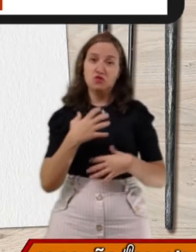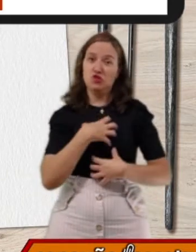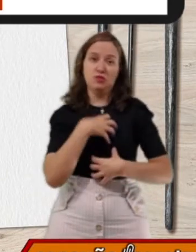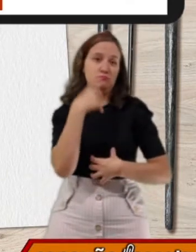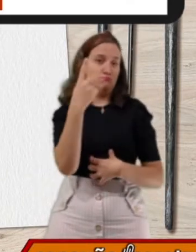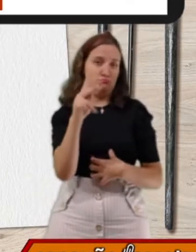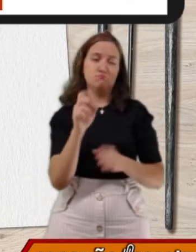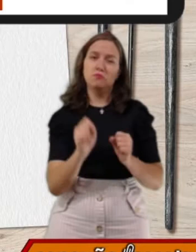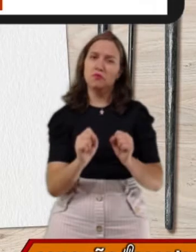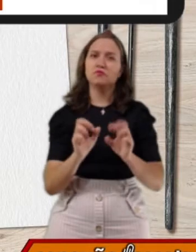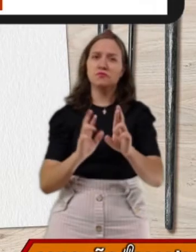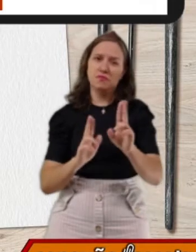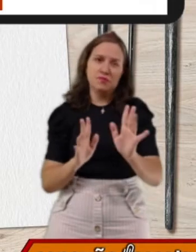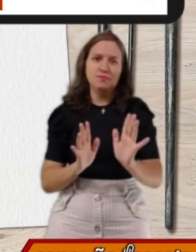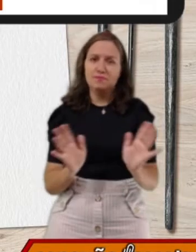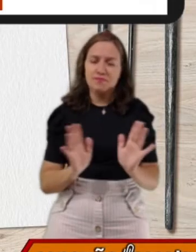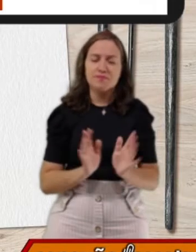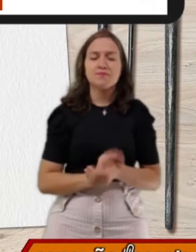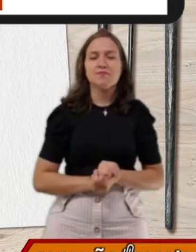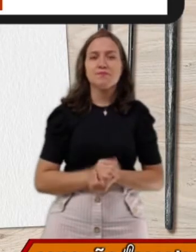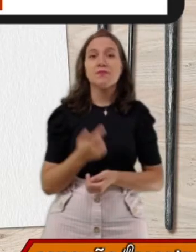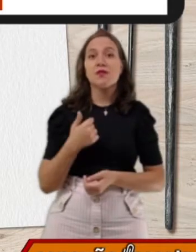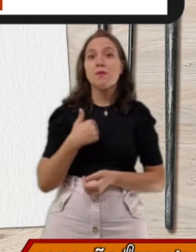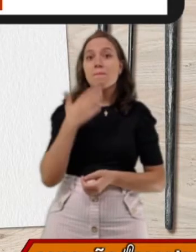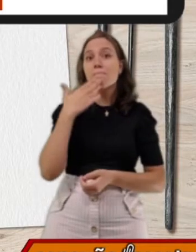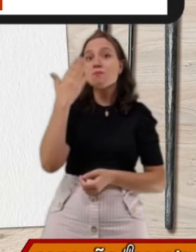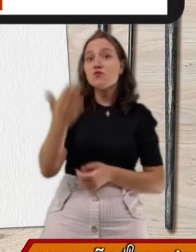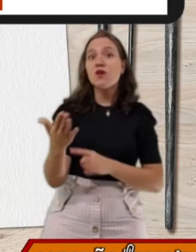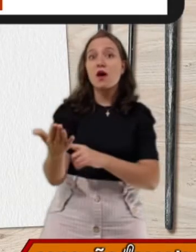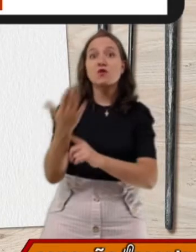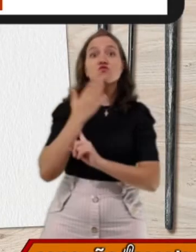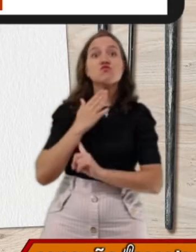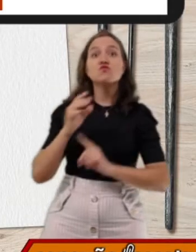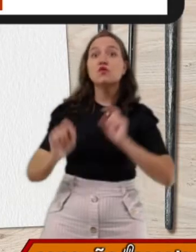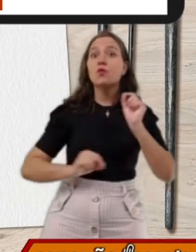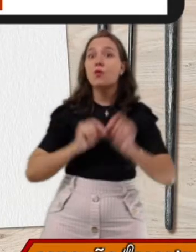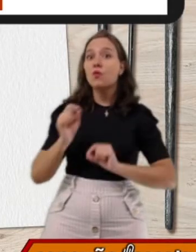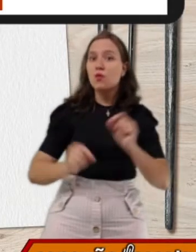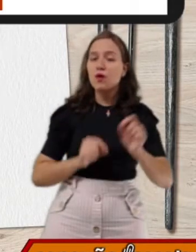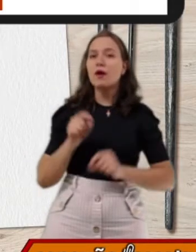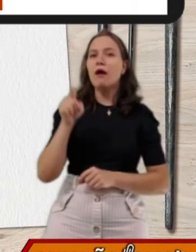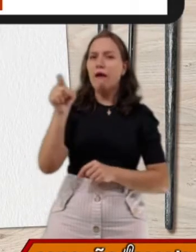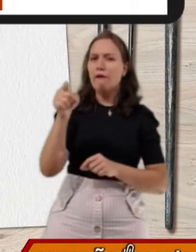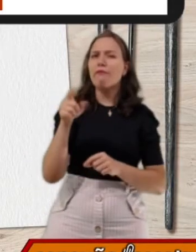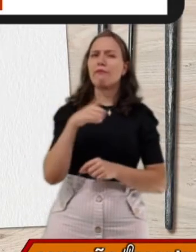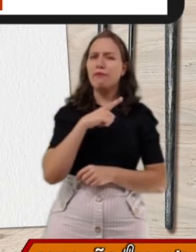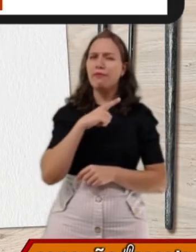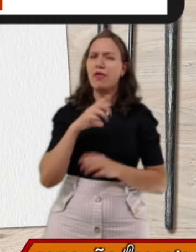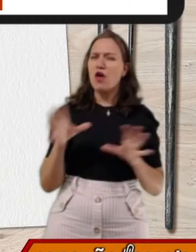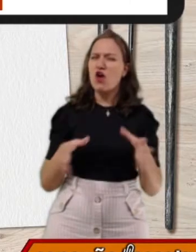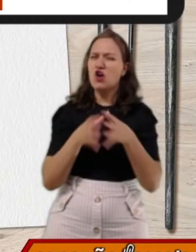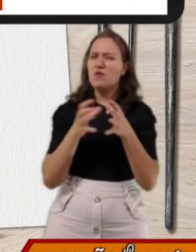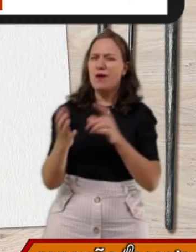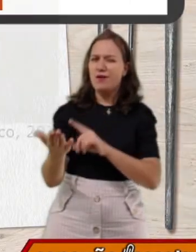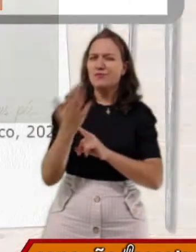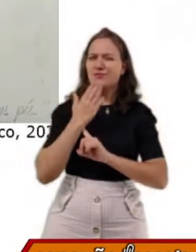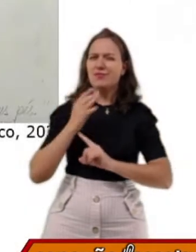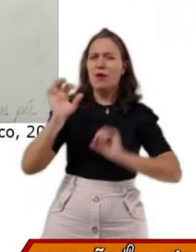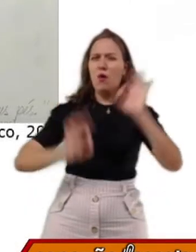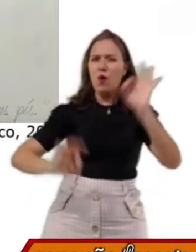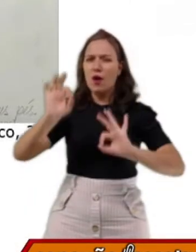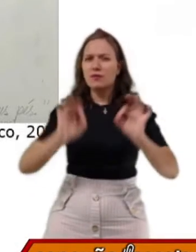para você eu vou pedir ajuda da minha produção nós vamos colocar um quadro aqui e daqui a pouco